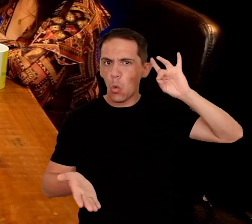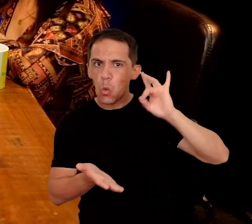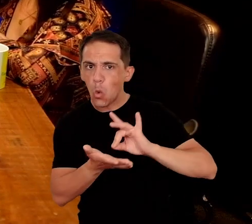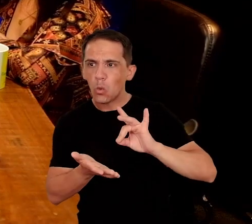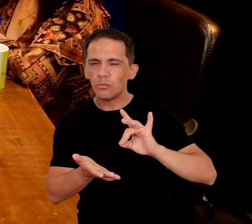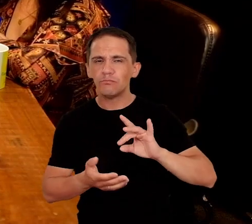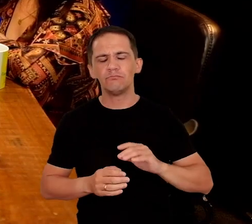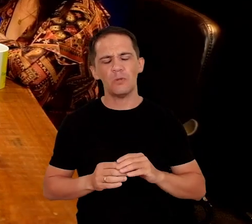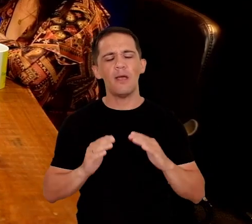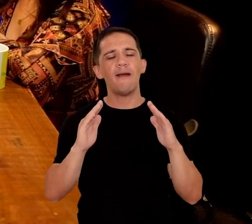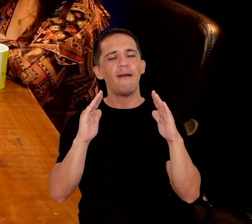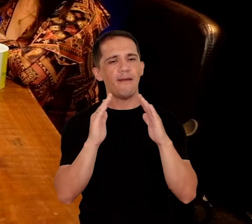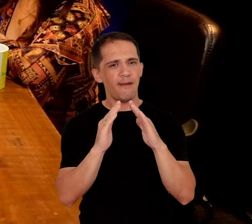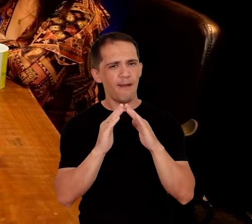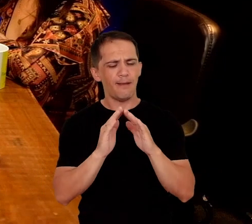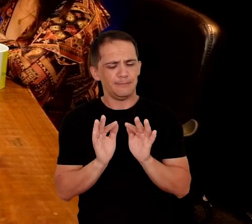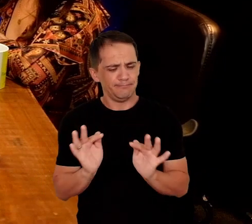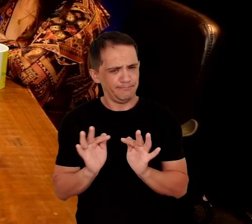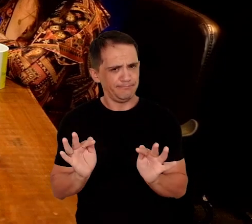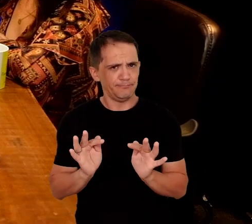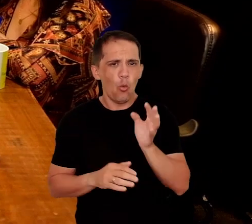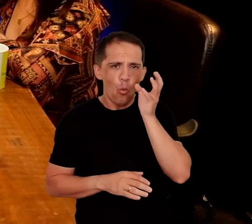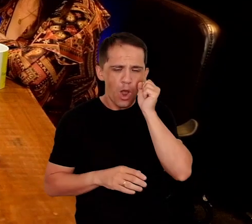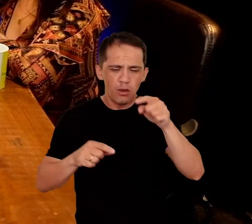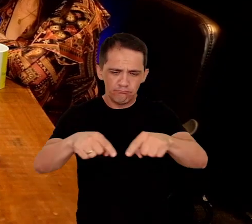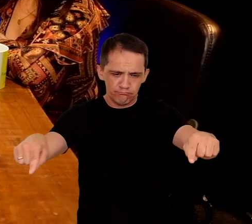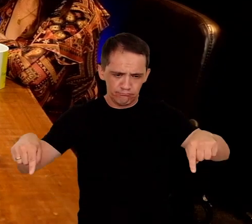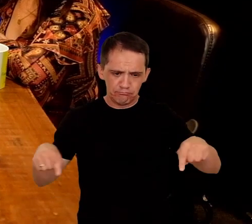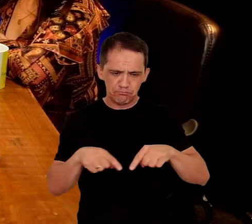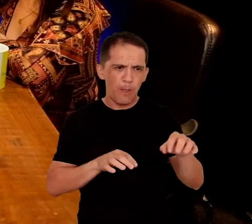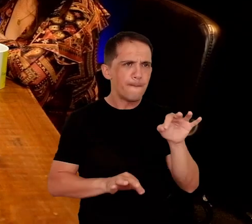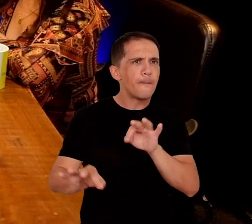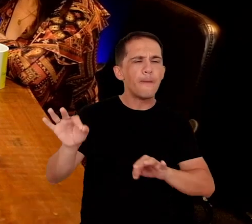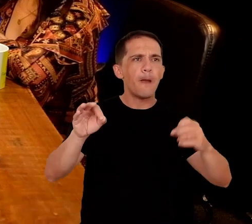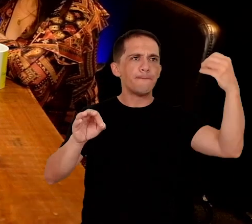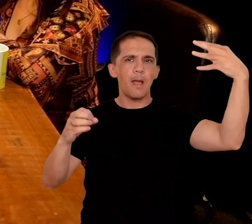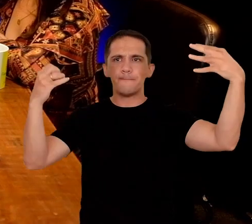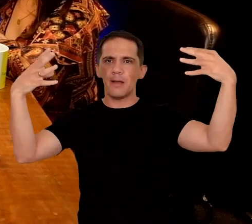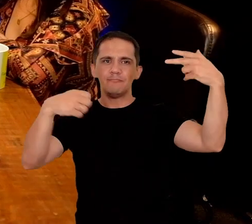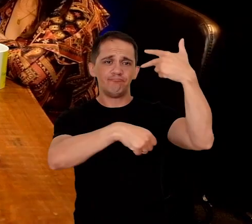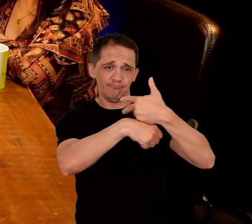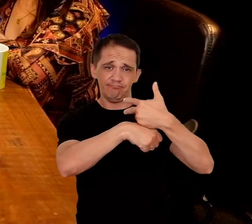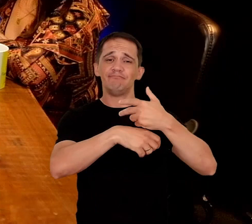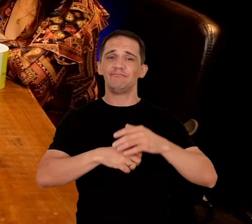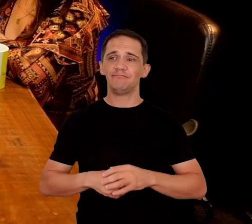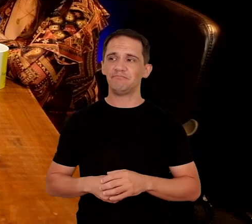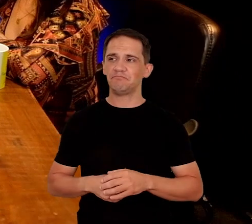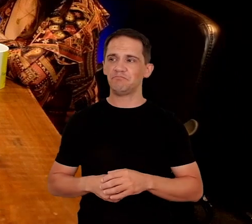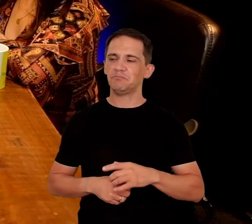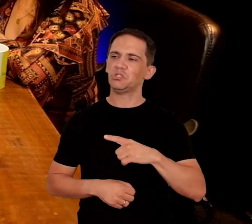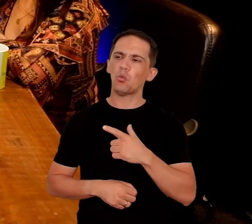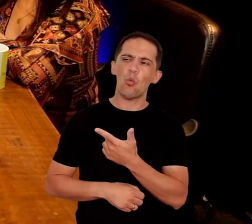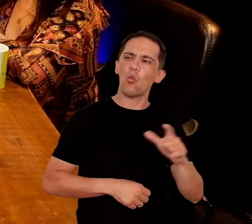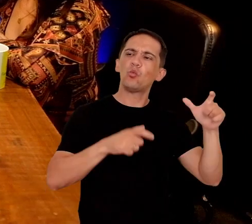para gravar os vídeos de vocês? Sim, estamos em casa. O estúdio, casa? O estúdio que a gente montou é em casa mesmo. Aham. Nosso Pandemia nos quartinho.